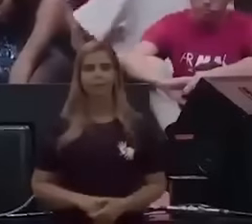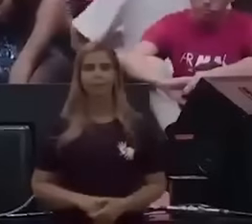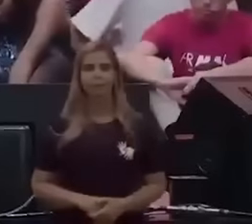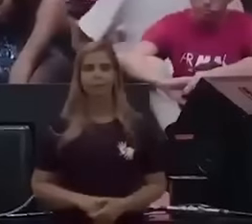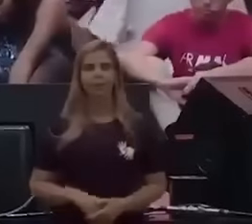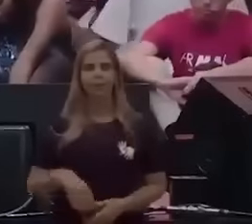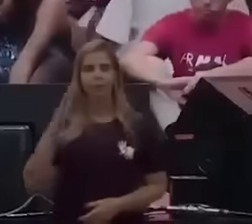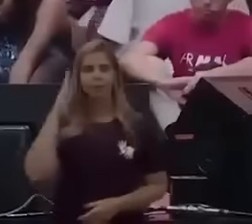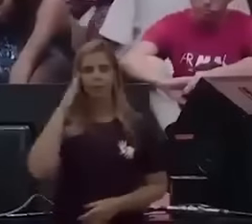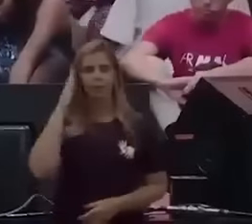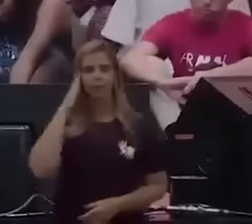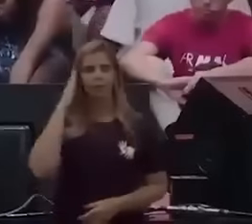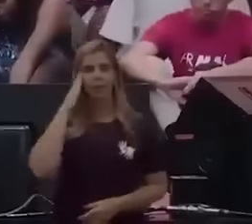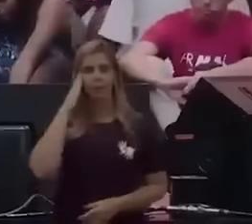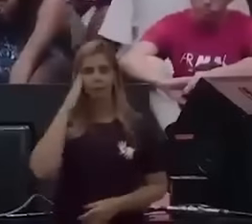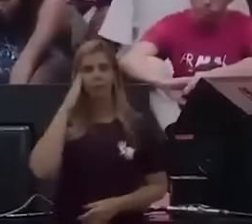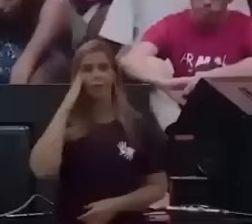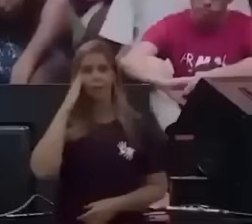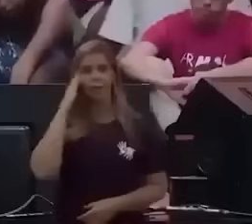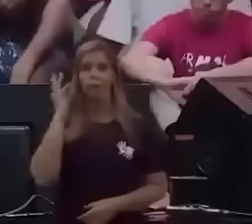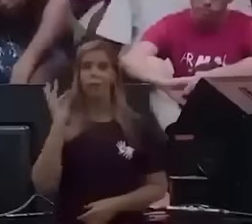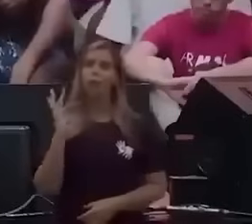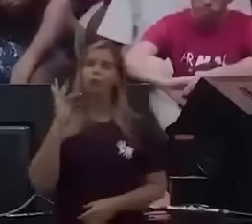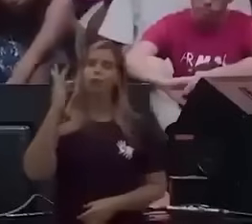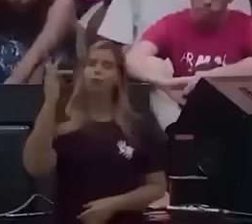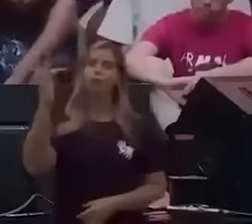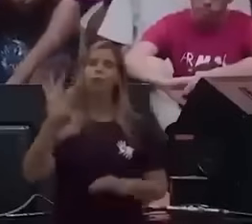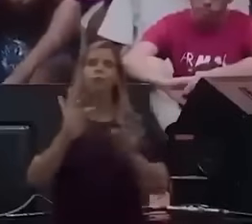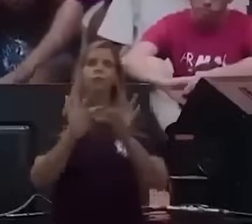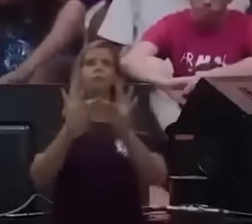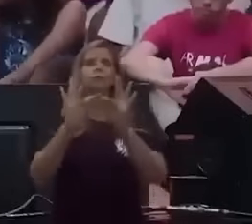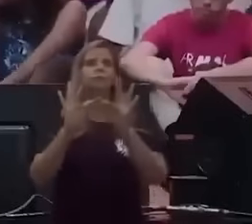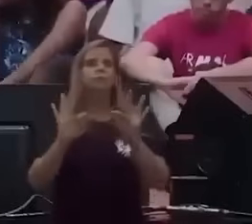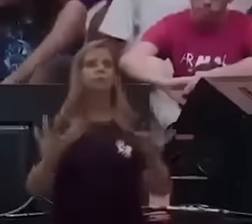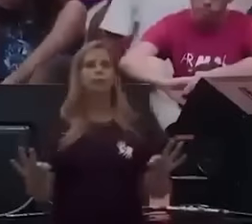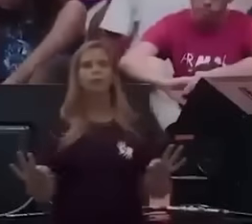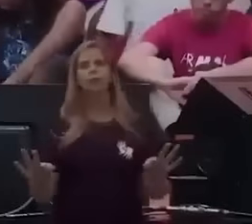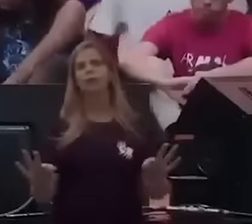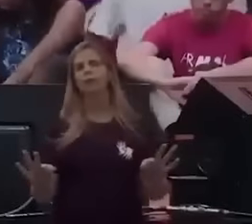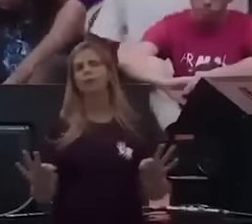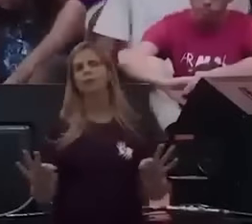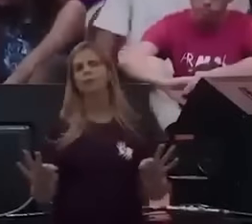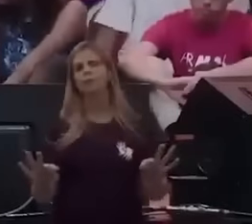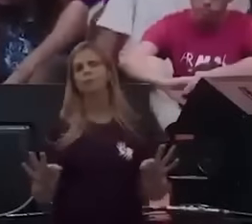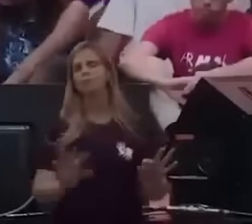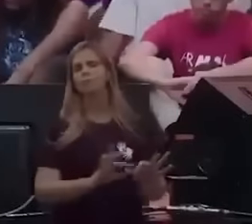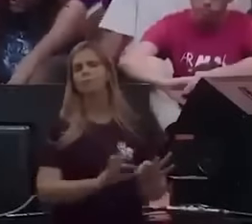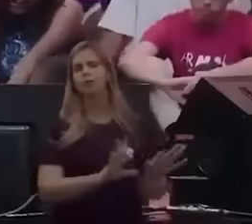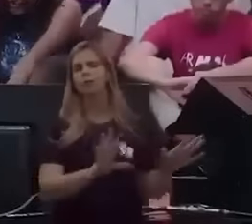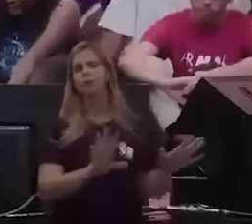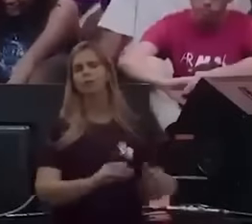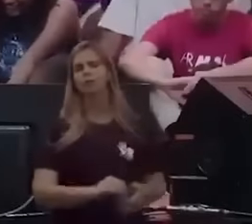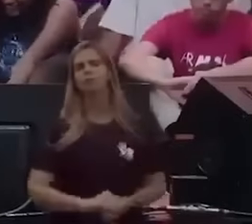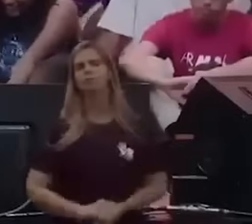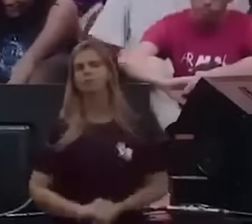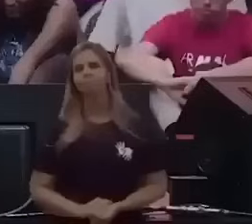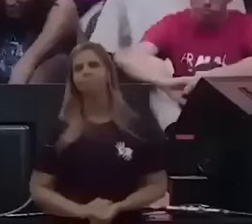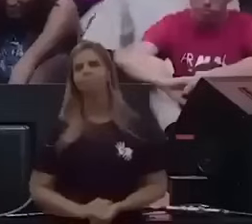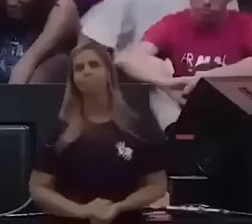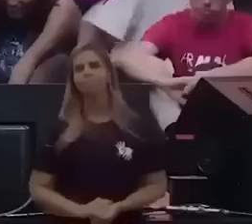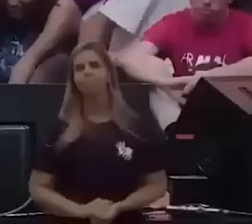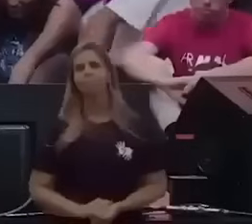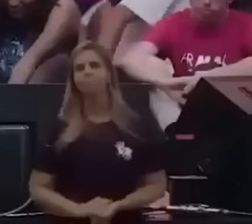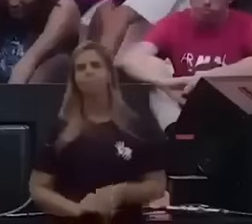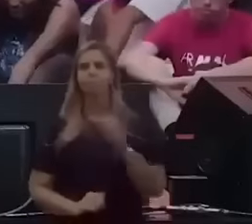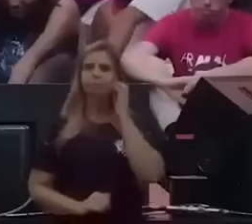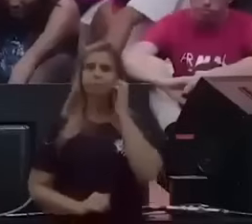certo de que estou prestes a deixar o meu tabernáculo. Essa é a mesma expressão de Paulo: estou já sendo oferecido